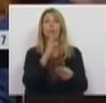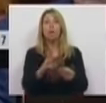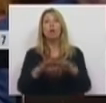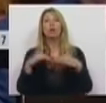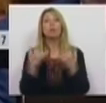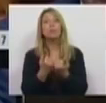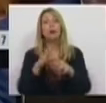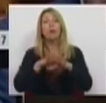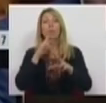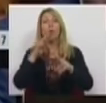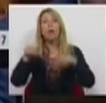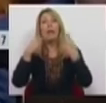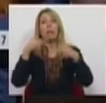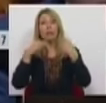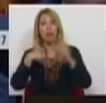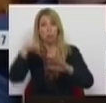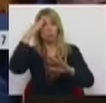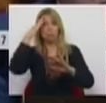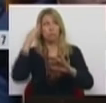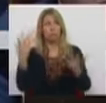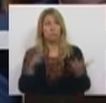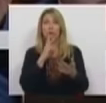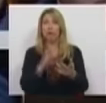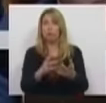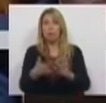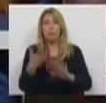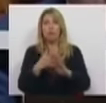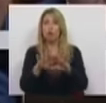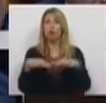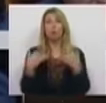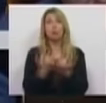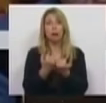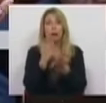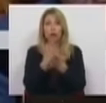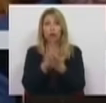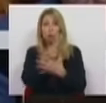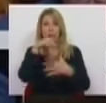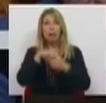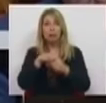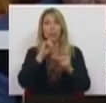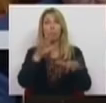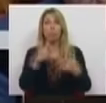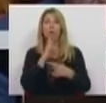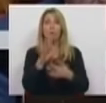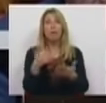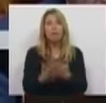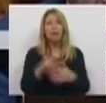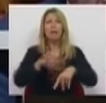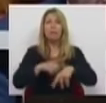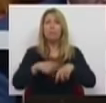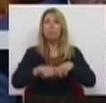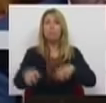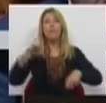que nós achamos que são resposta de emergência social, das respostas que as cantinas das escolas podem dar durante o período de férias sobre a qualidade das